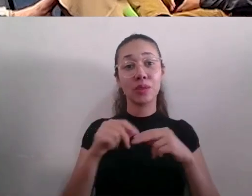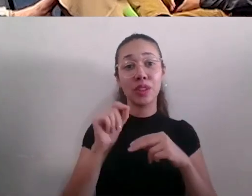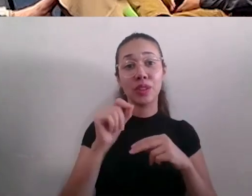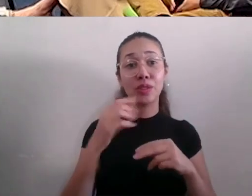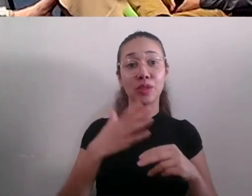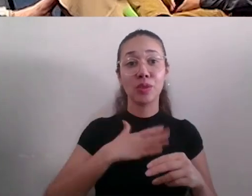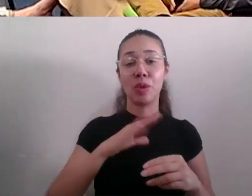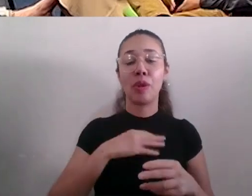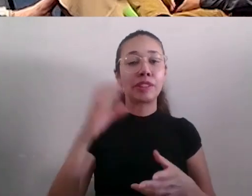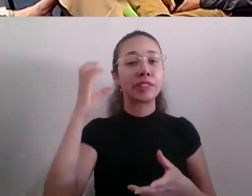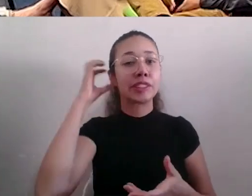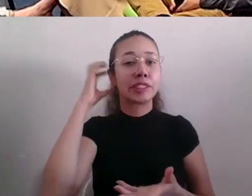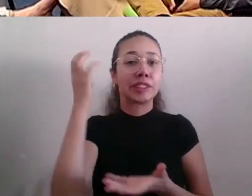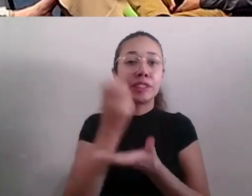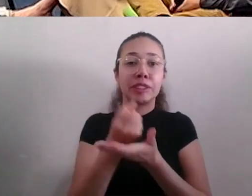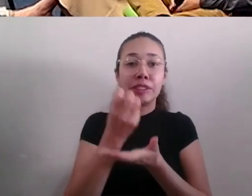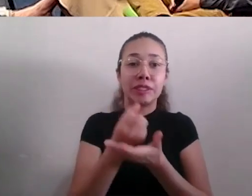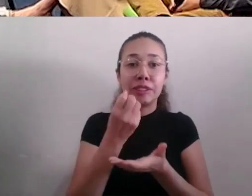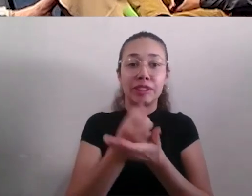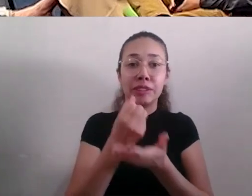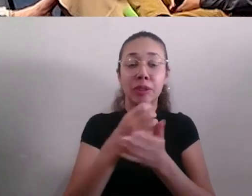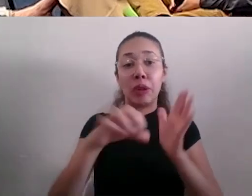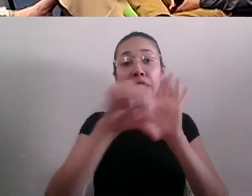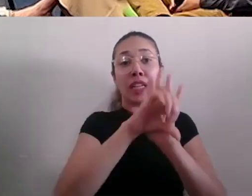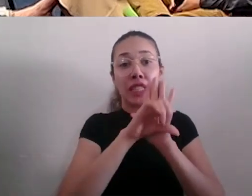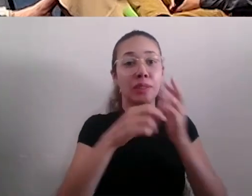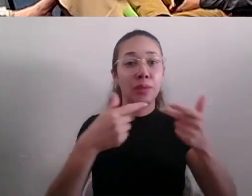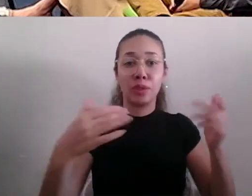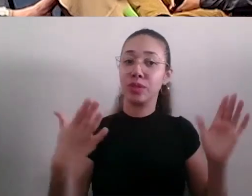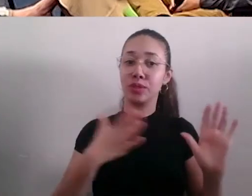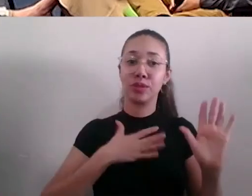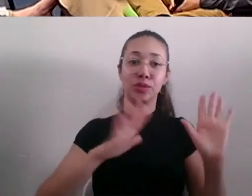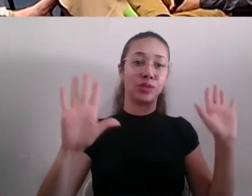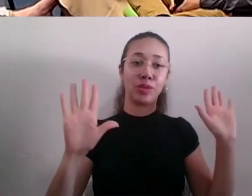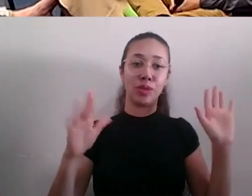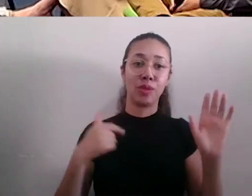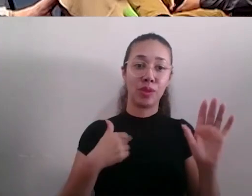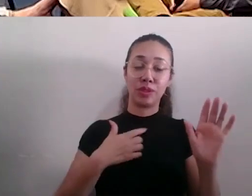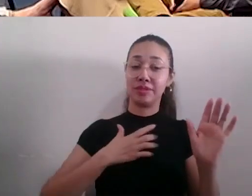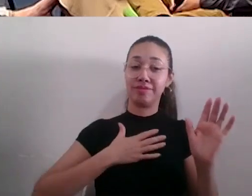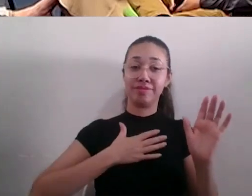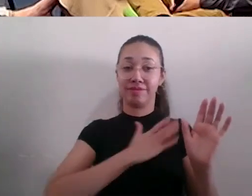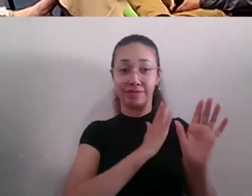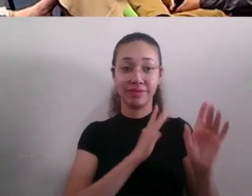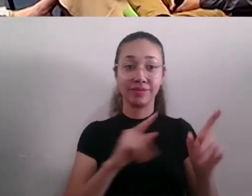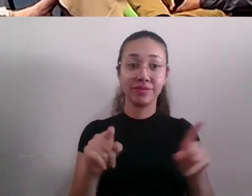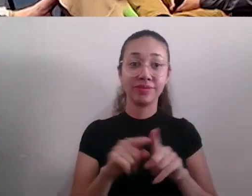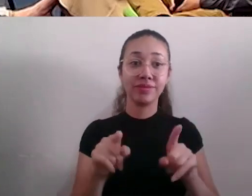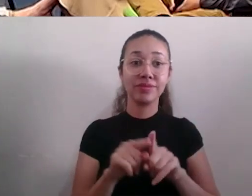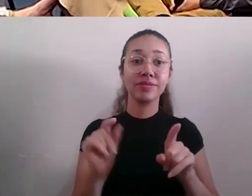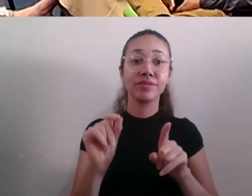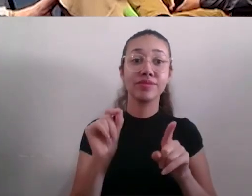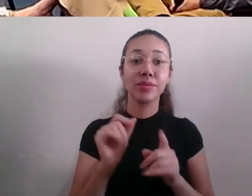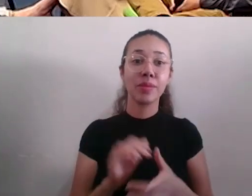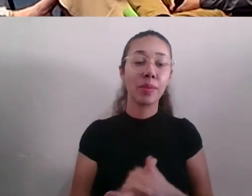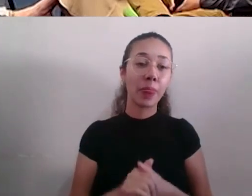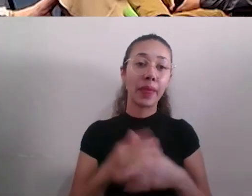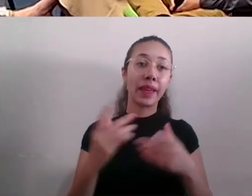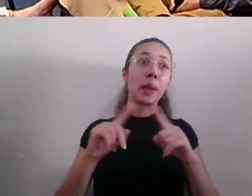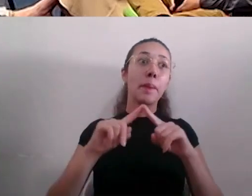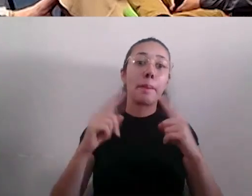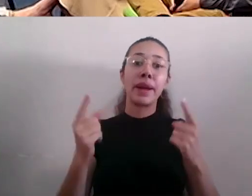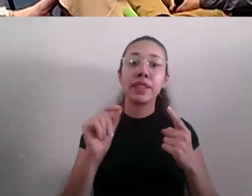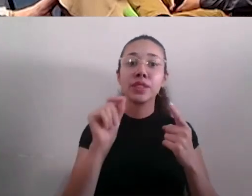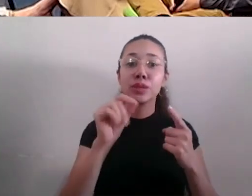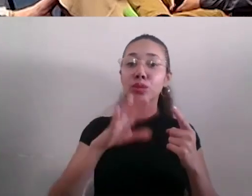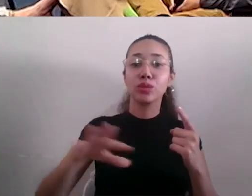crime. Primeiro, eu não gosto de crime, eu tenho medo, eu fico assustada, enfim, tenho horror a essas coisas. Mas produção de um modo geral,